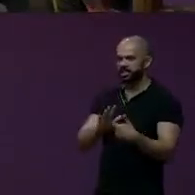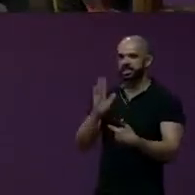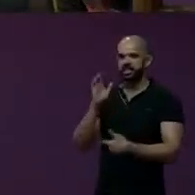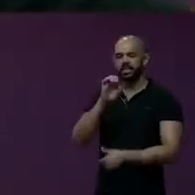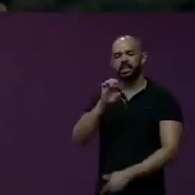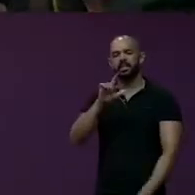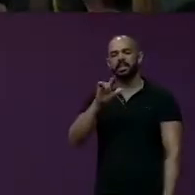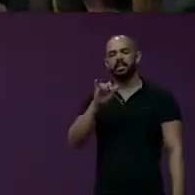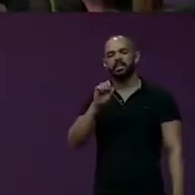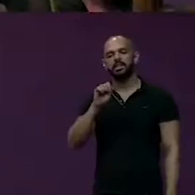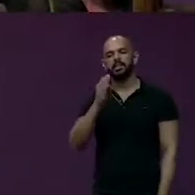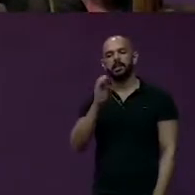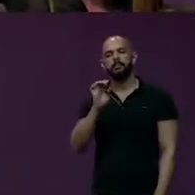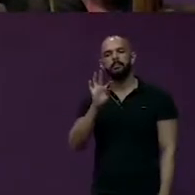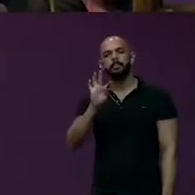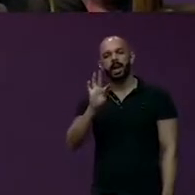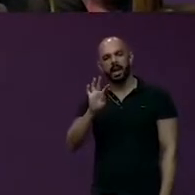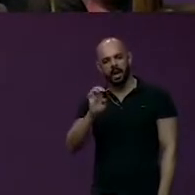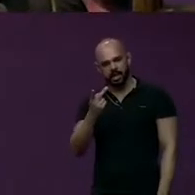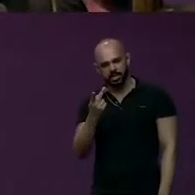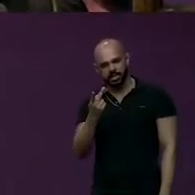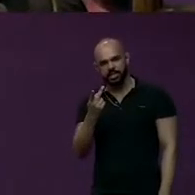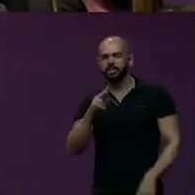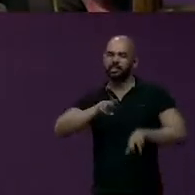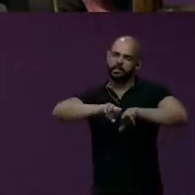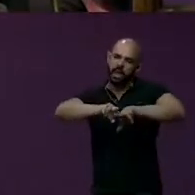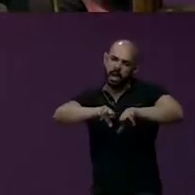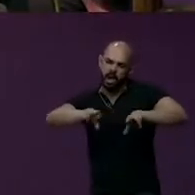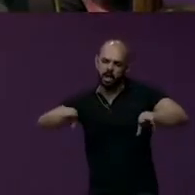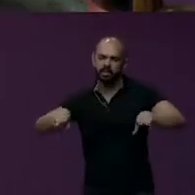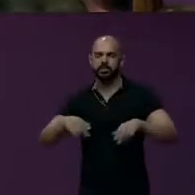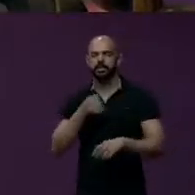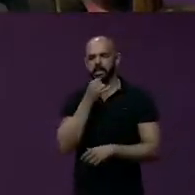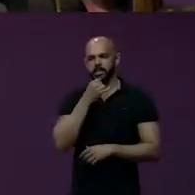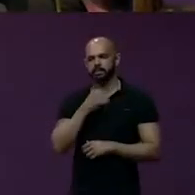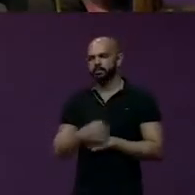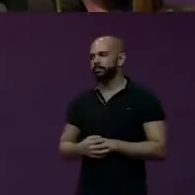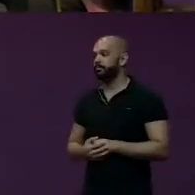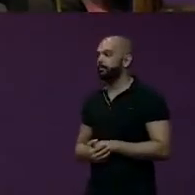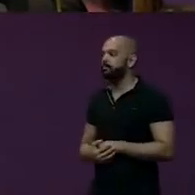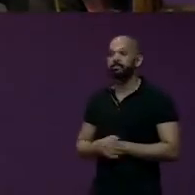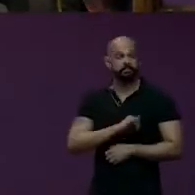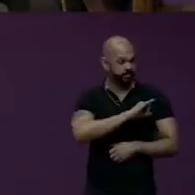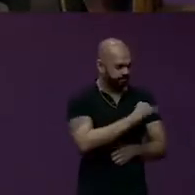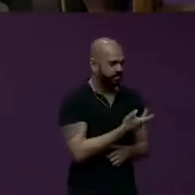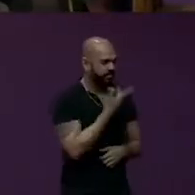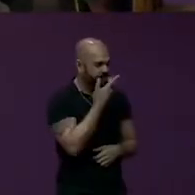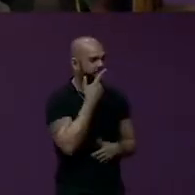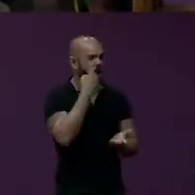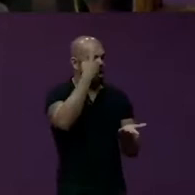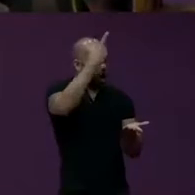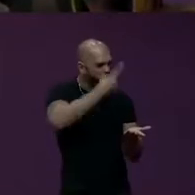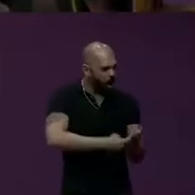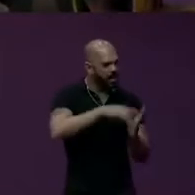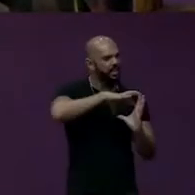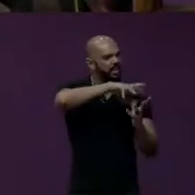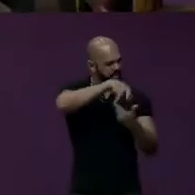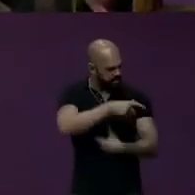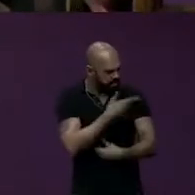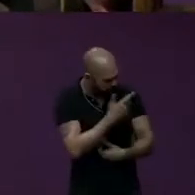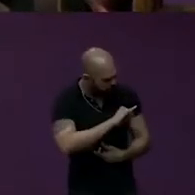da Elizabeth, e a gente teria várias situações desse tipo. Já que você tocou na agenda internacional, você não